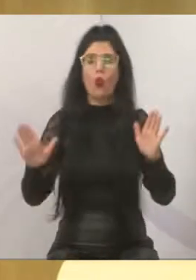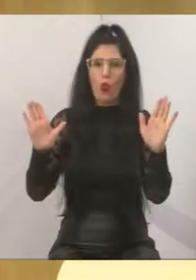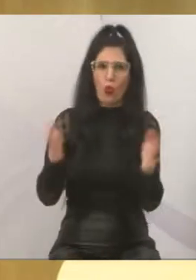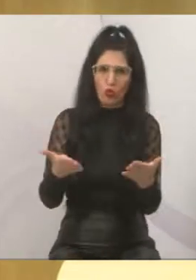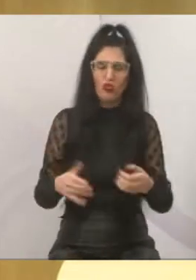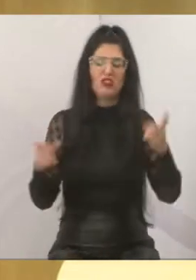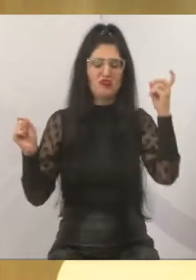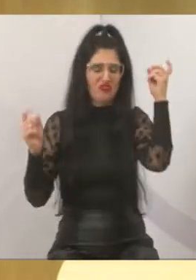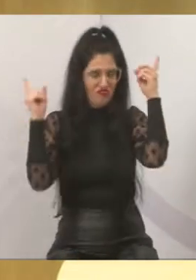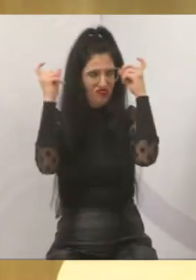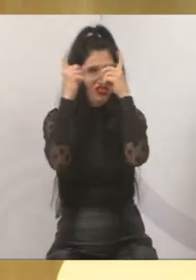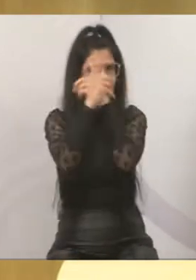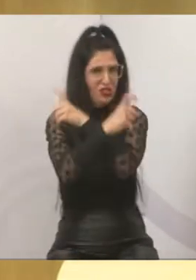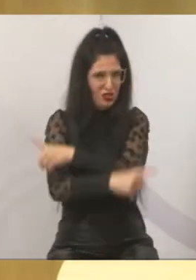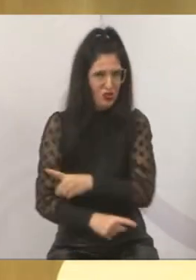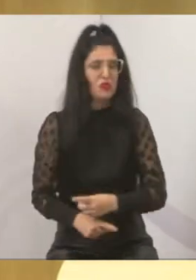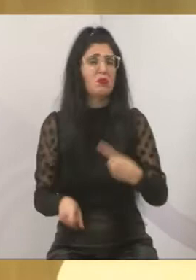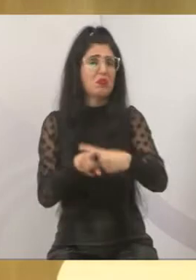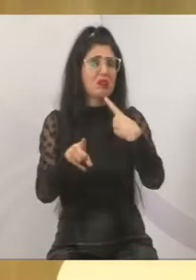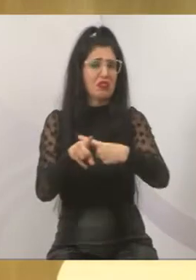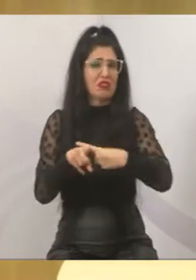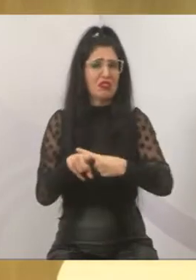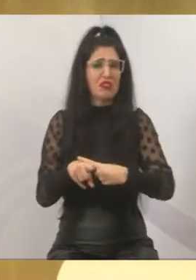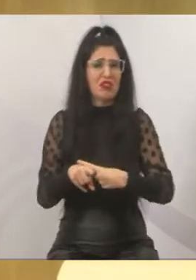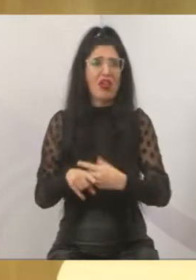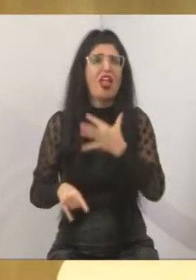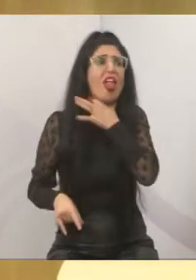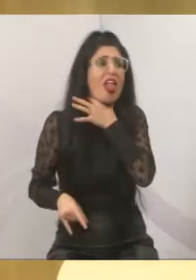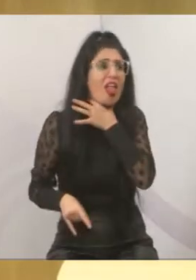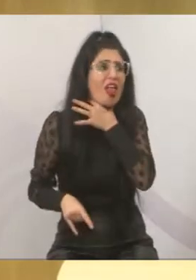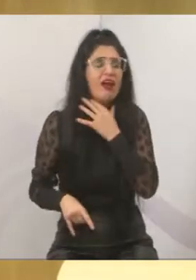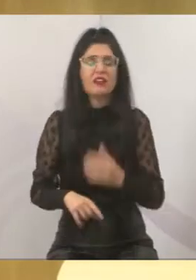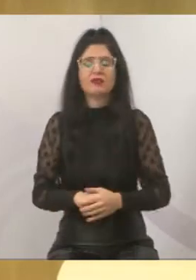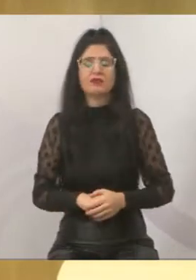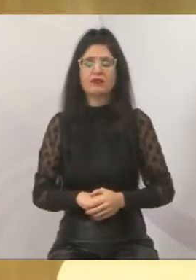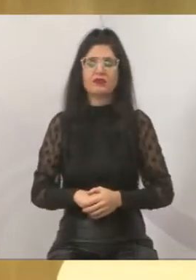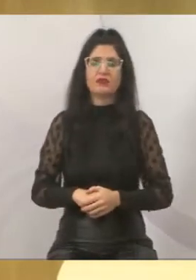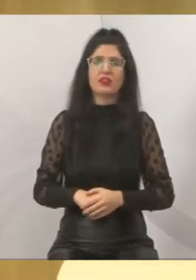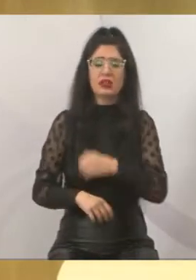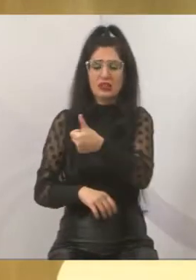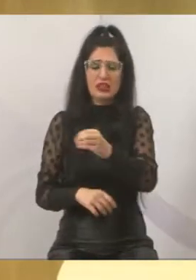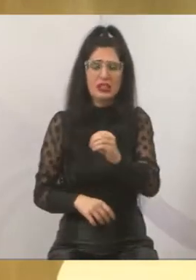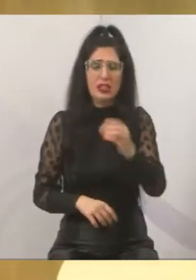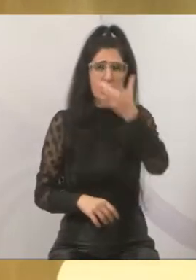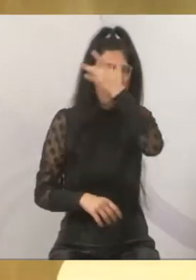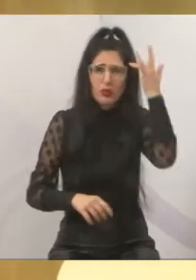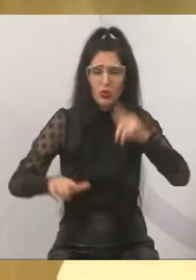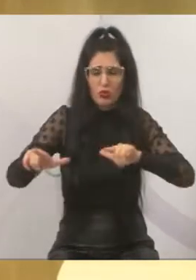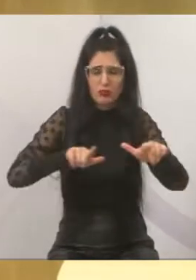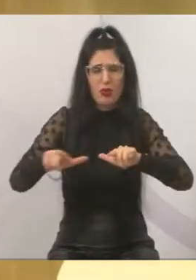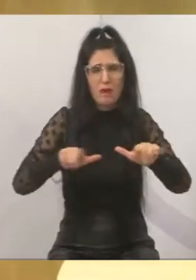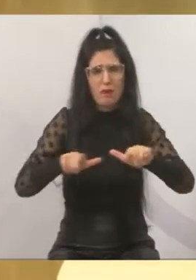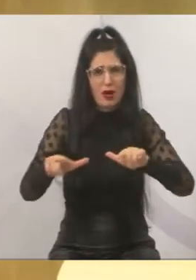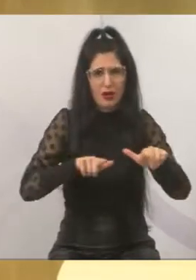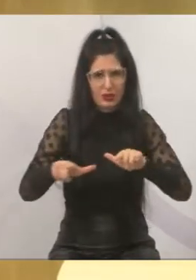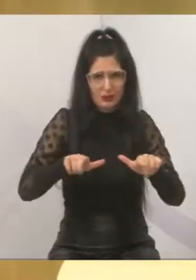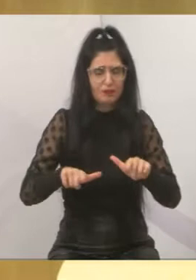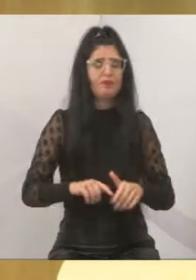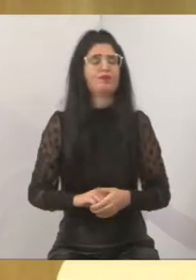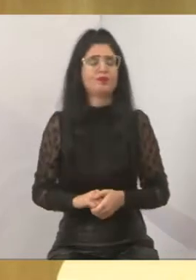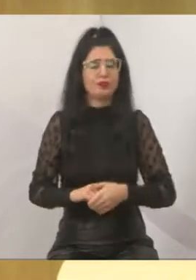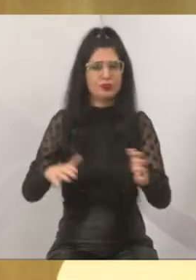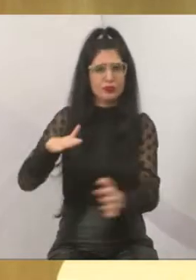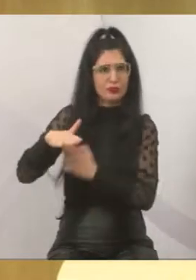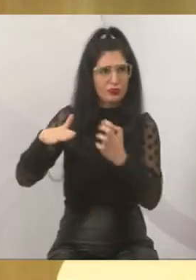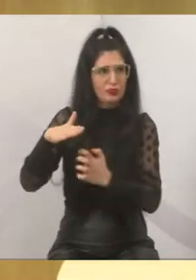a duras penas, nesse tempo de crise, o emprego para 60 famílias. São 60 funcionários que trabalham na nossa empresa,